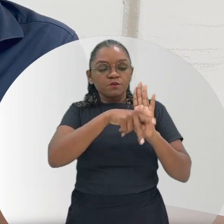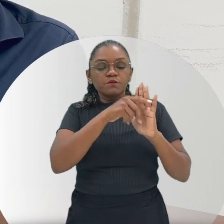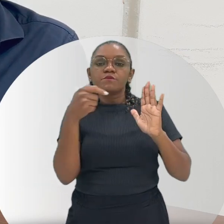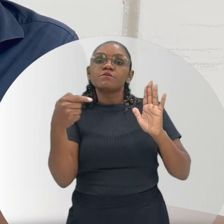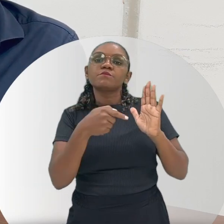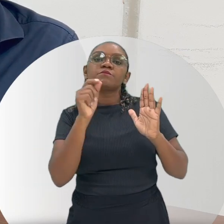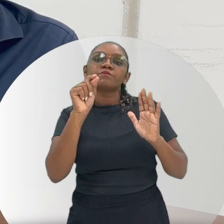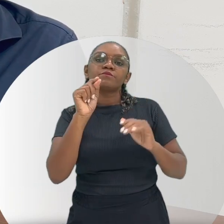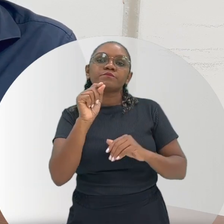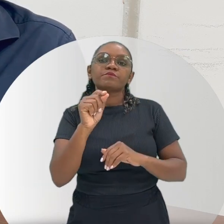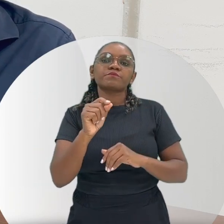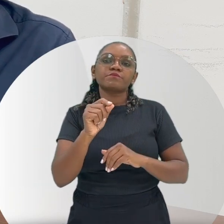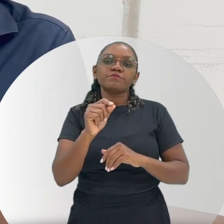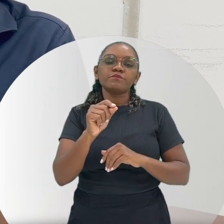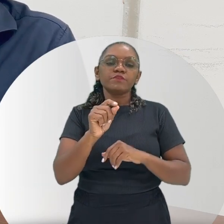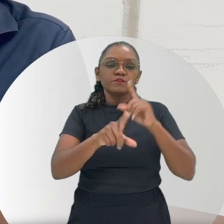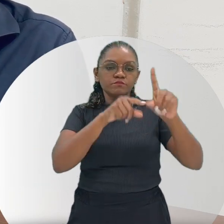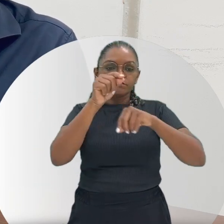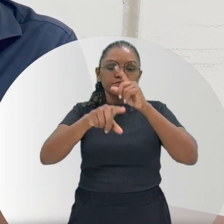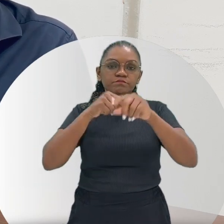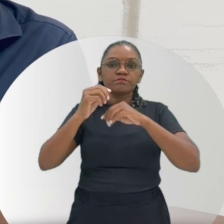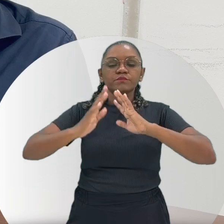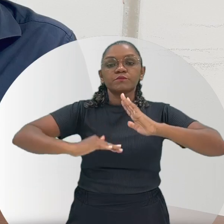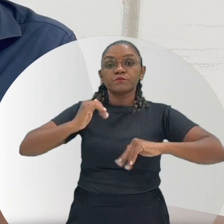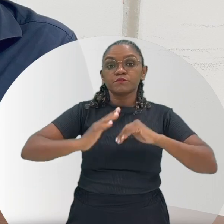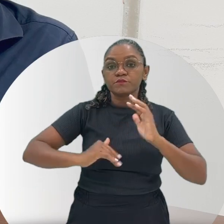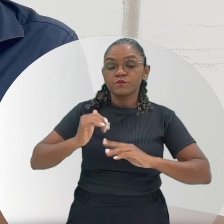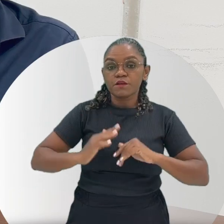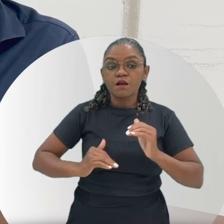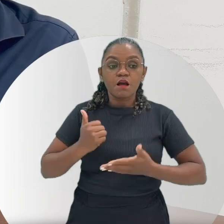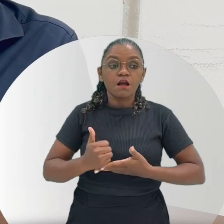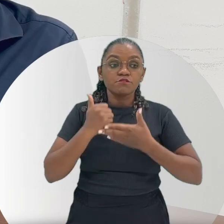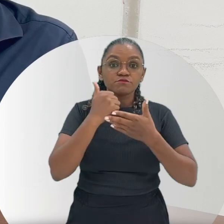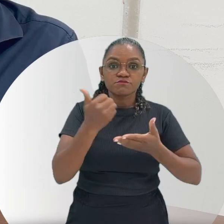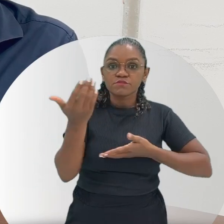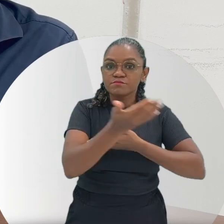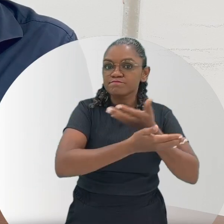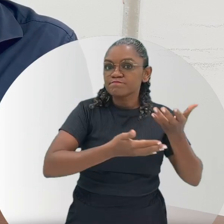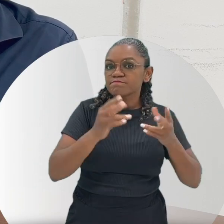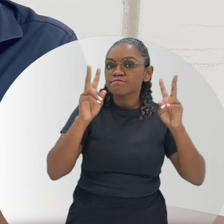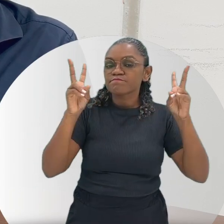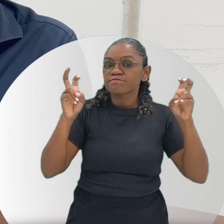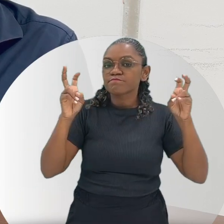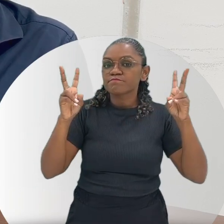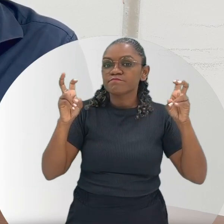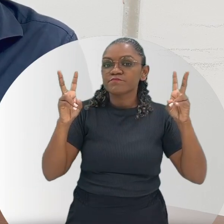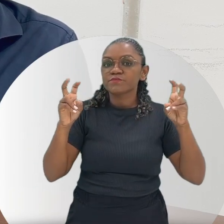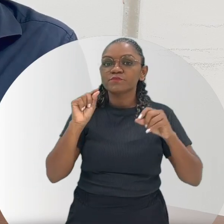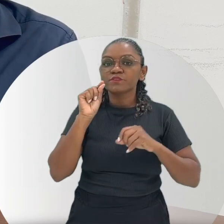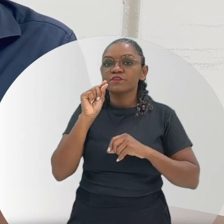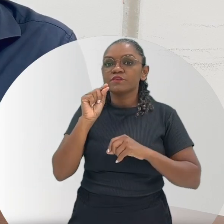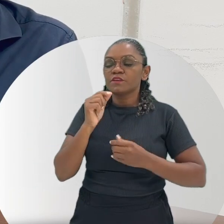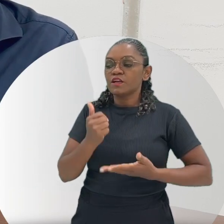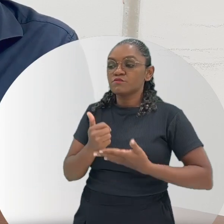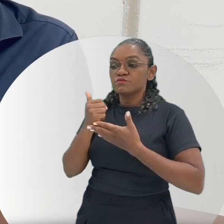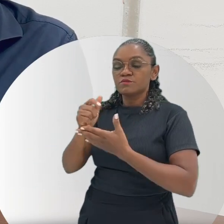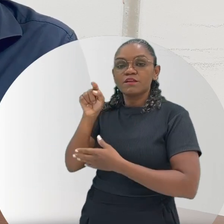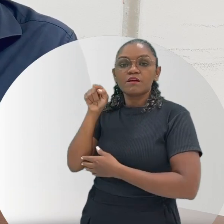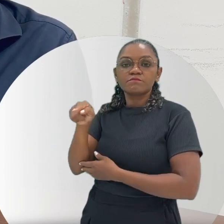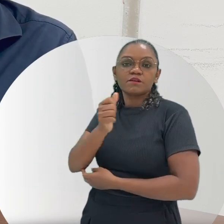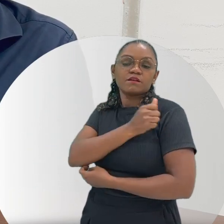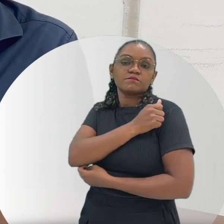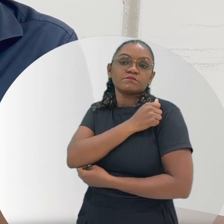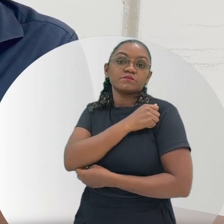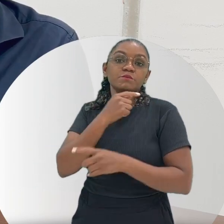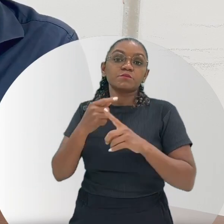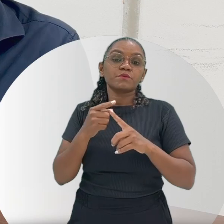buscou seleção de profissionais que pudessem contribuir conosco no enriquecimento da formação desse aluno, dando a ele as condições plenas